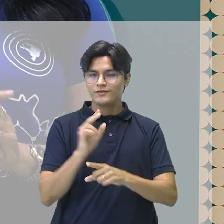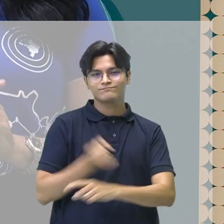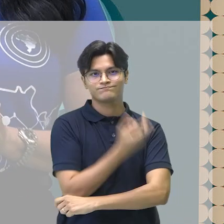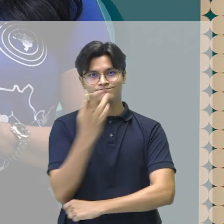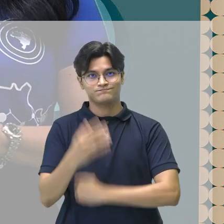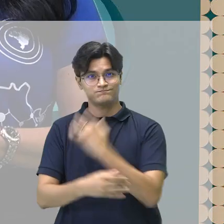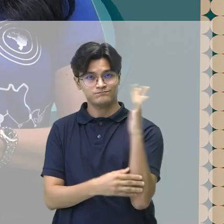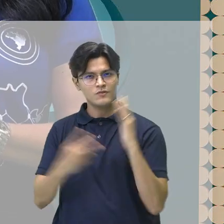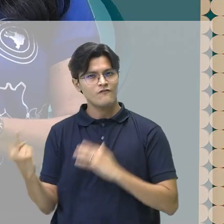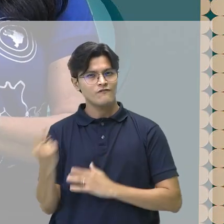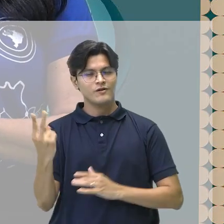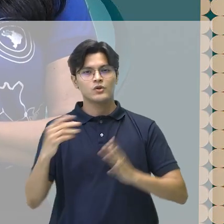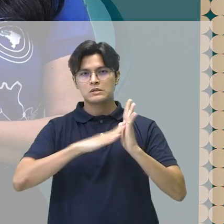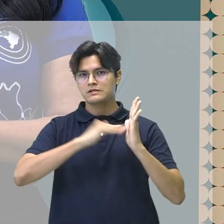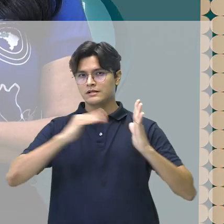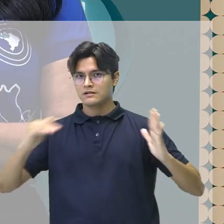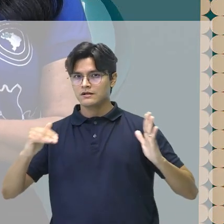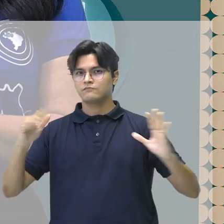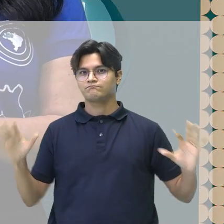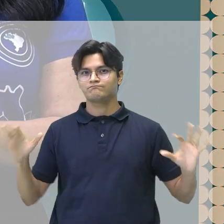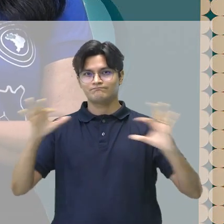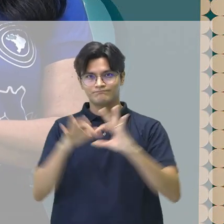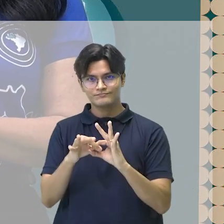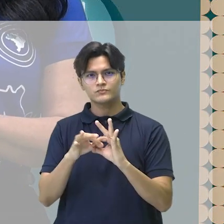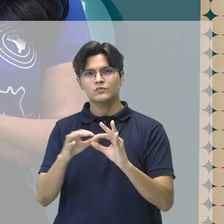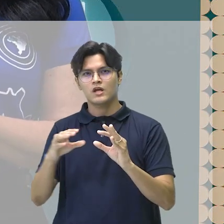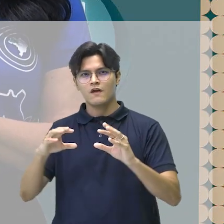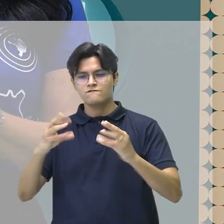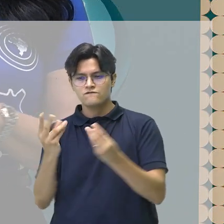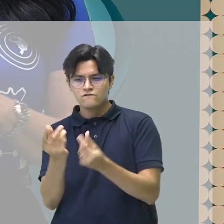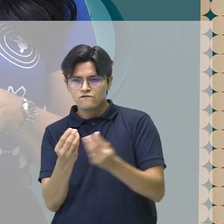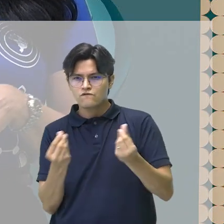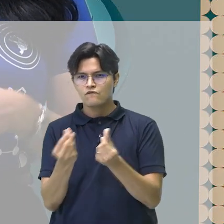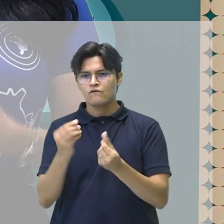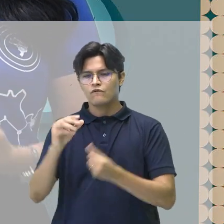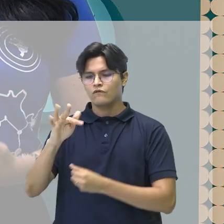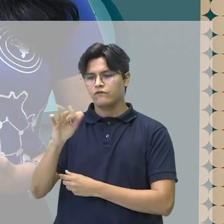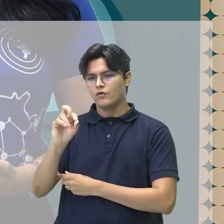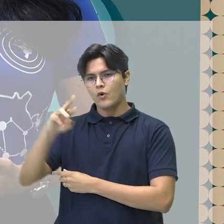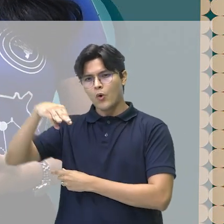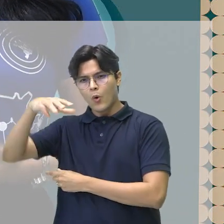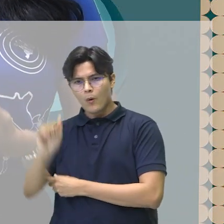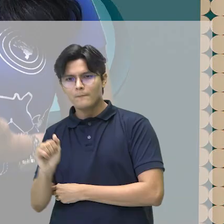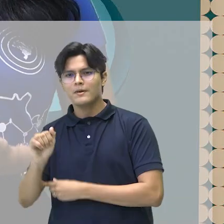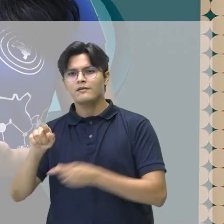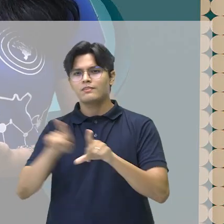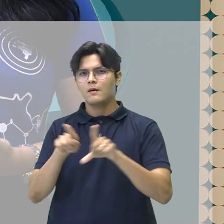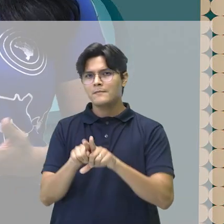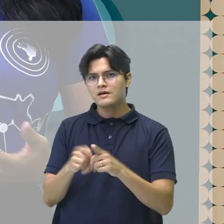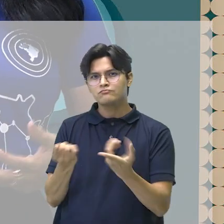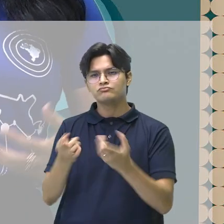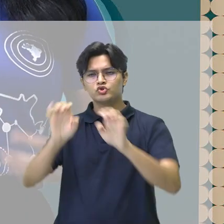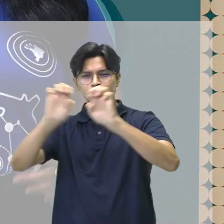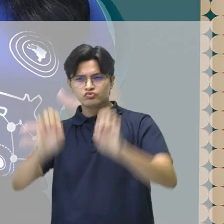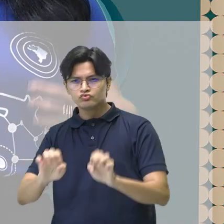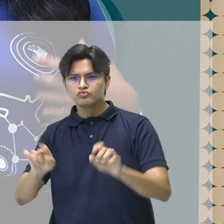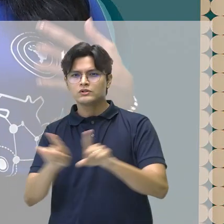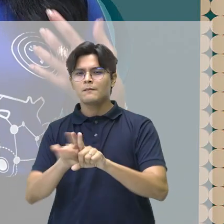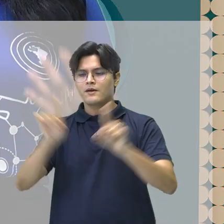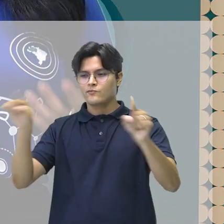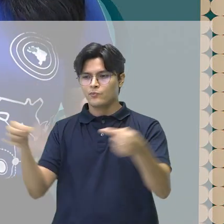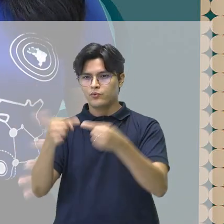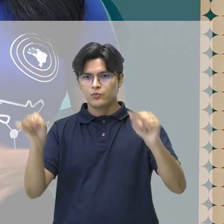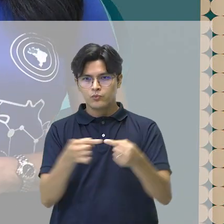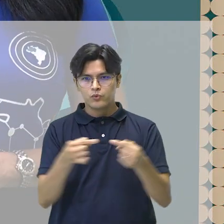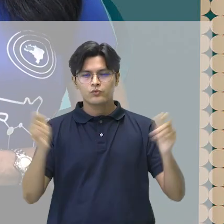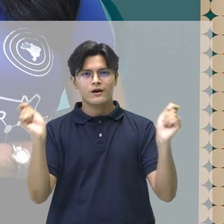estéticos relacionam-se à forma, à beleza da obra, sua composição, harmonia e capacidade de